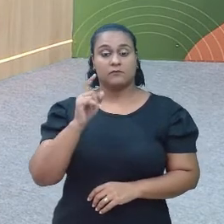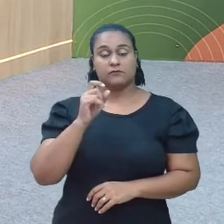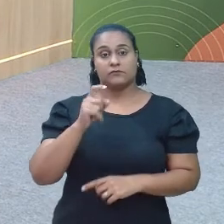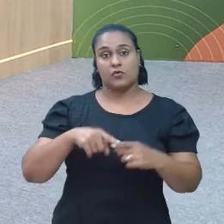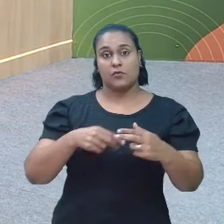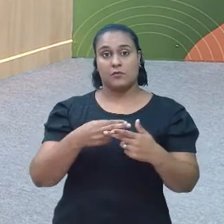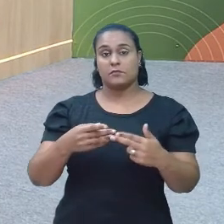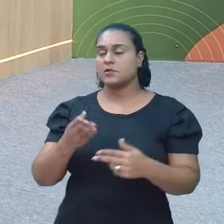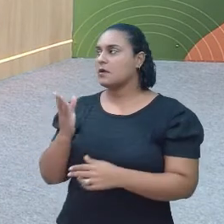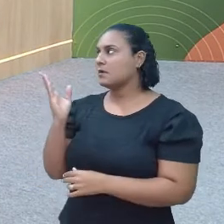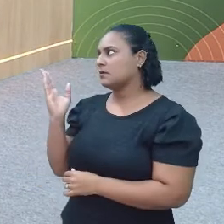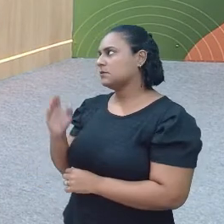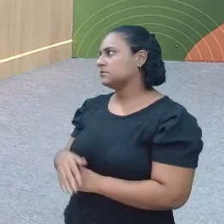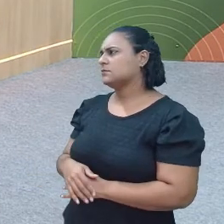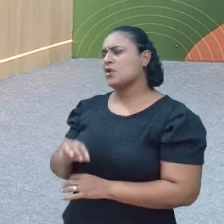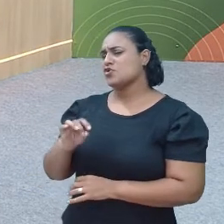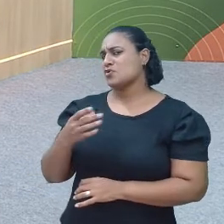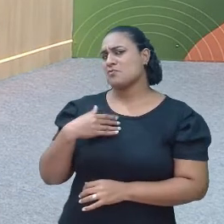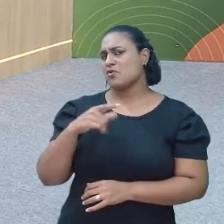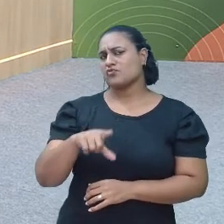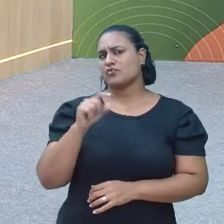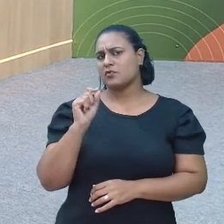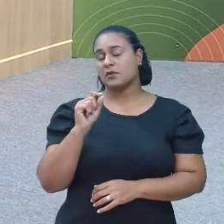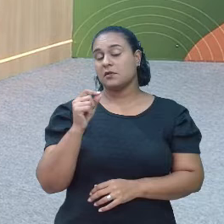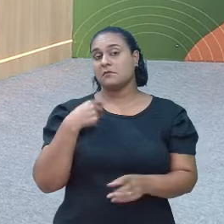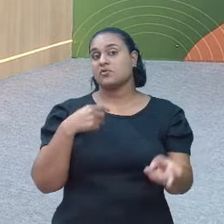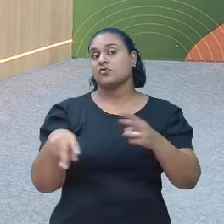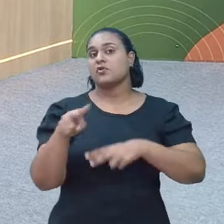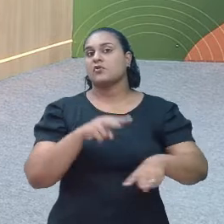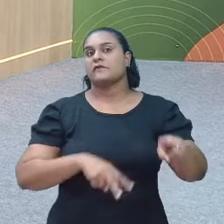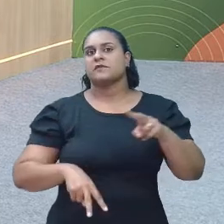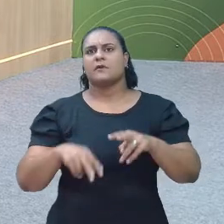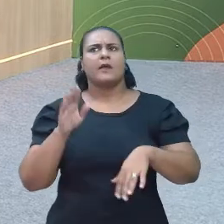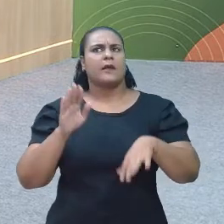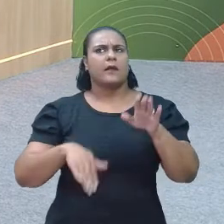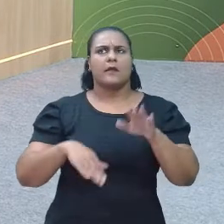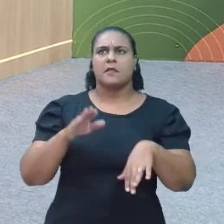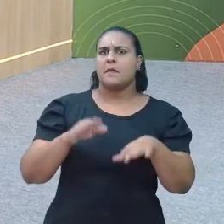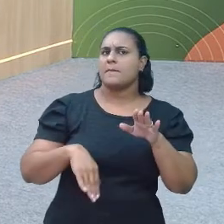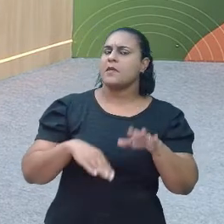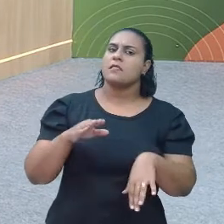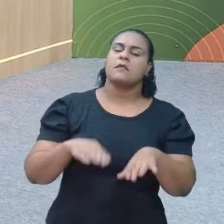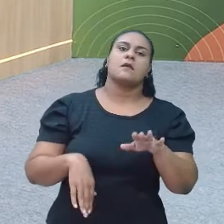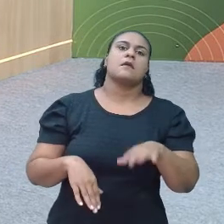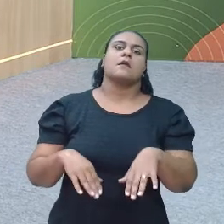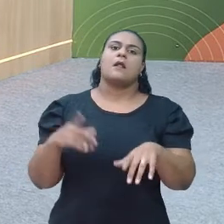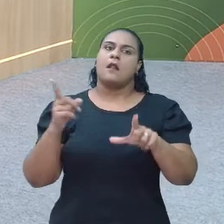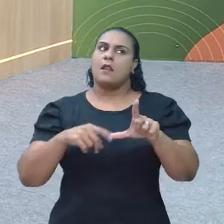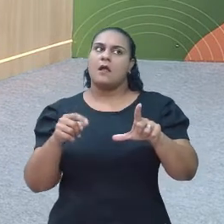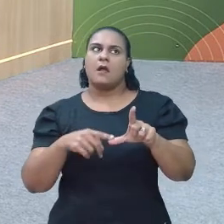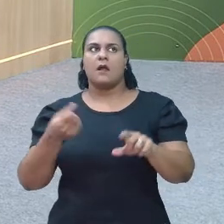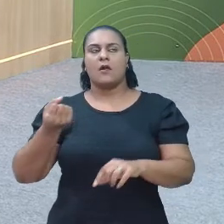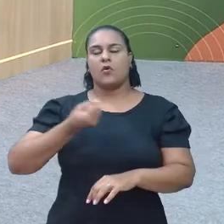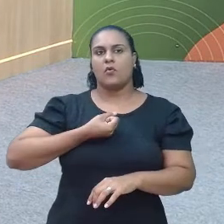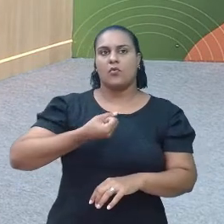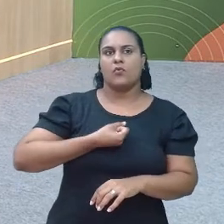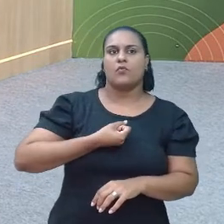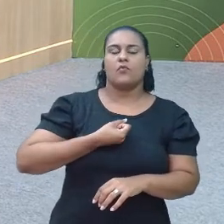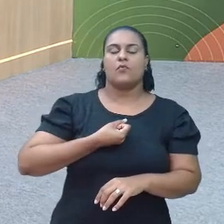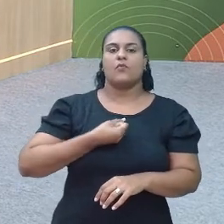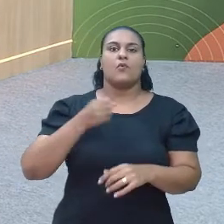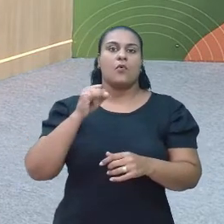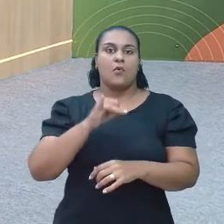objetos simplesmente por uma escolha para que a gente observe que independente do objeto, independente da letra, o que a gente está